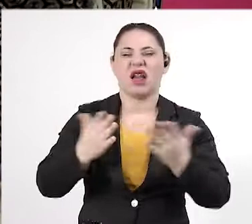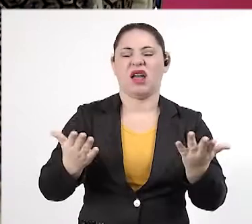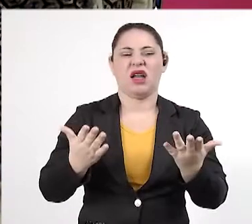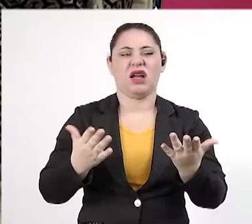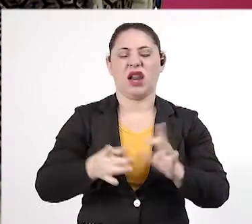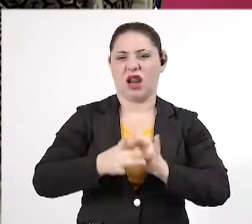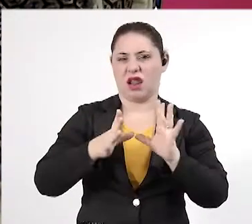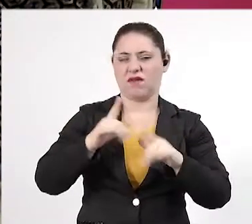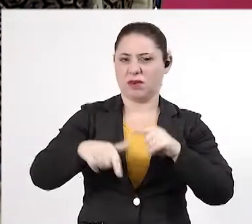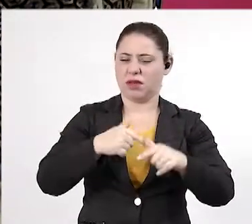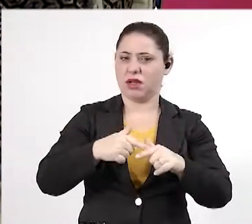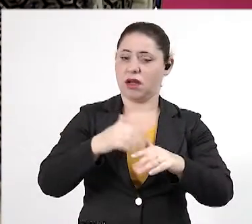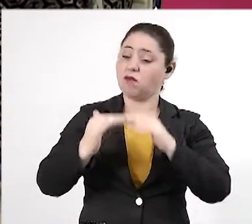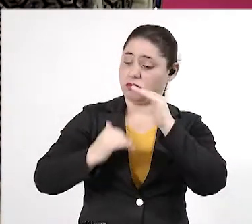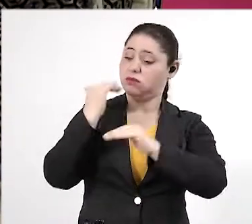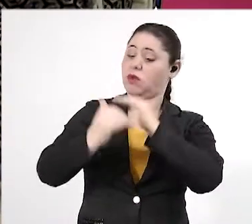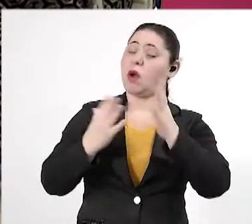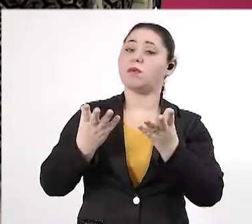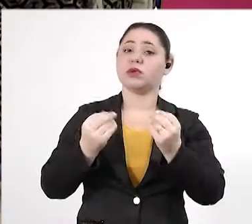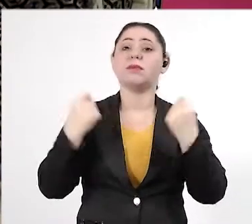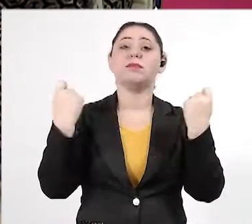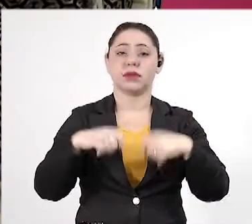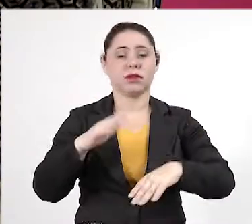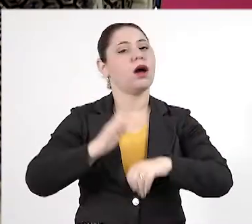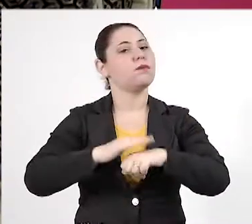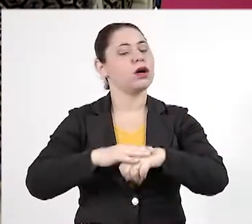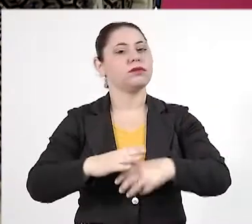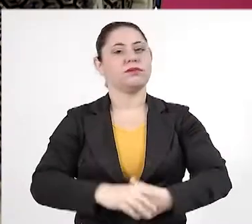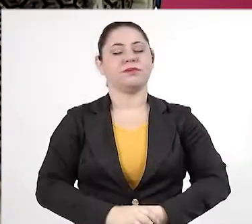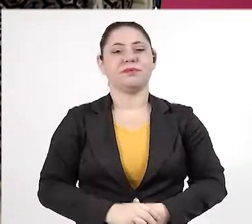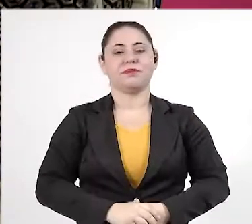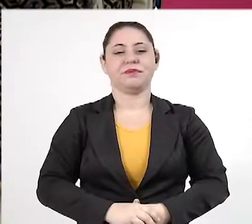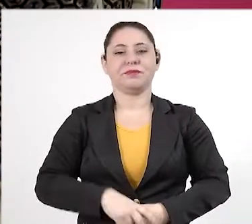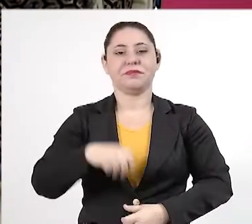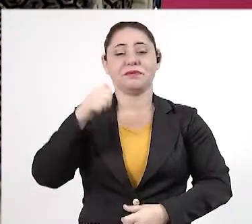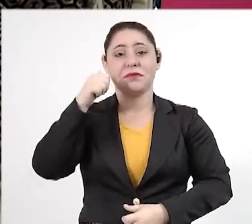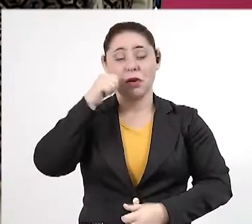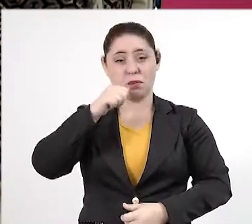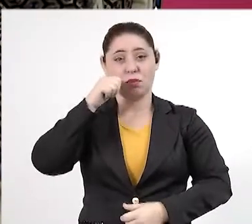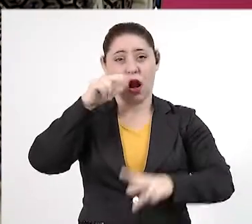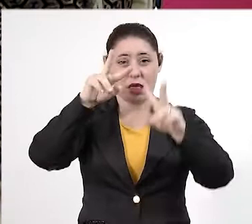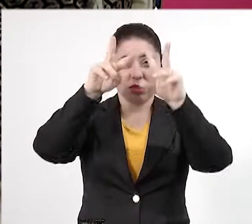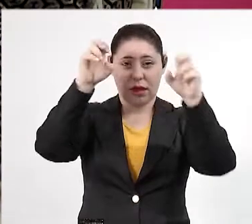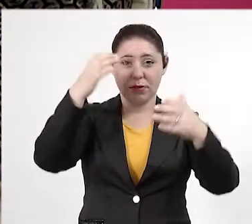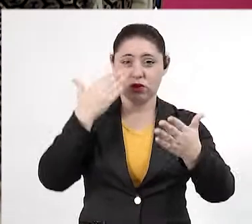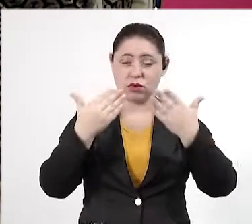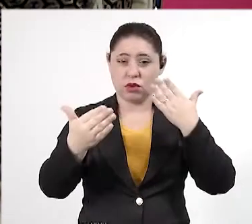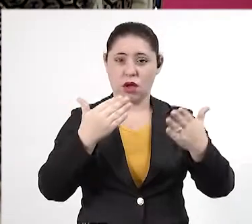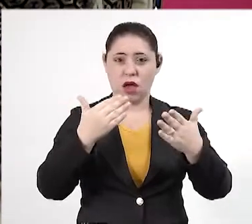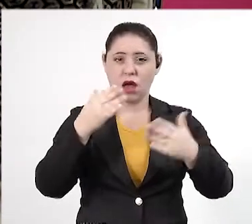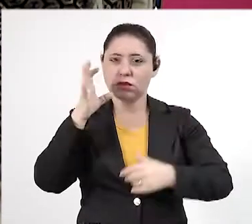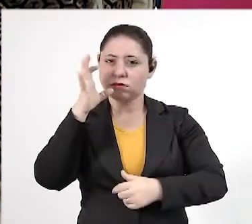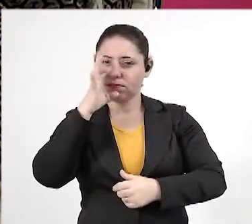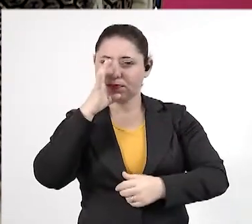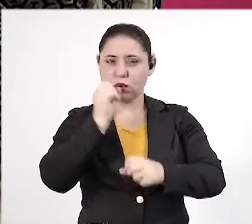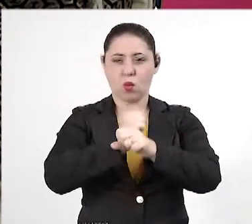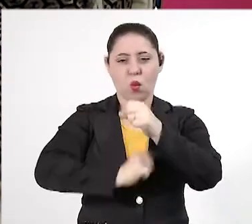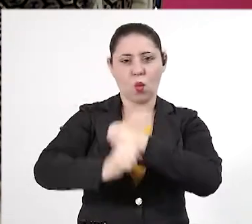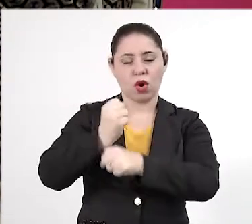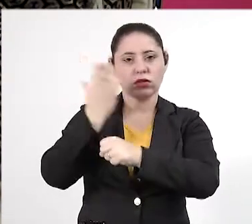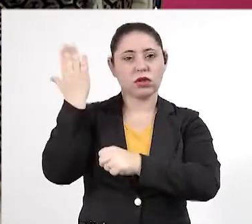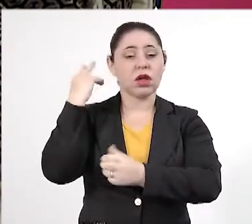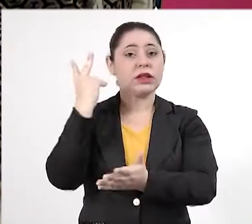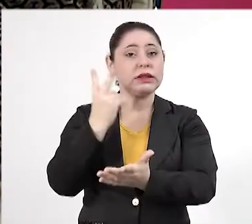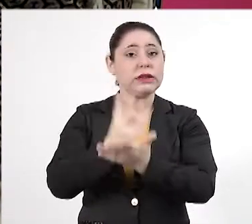Então nós já evoluímos muito, né? Eu acredito, e temos muito a evoluir. E o Mulheres em Debate, para quem acompanha a gente desde o ano